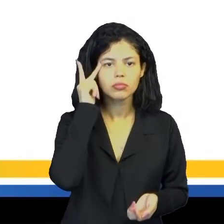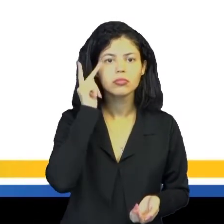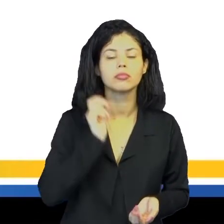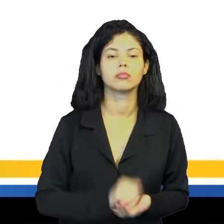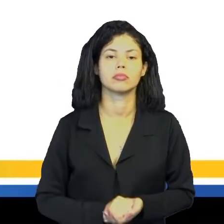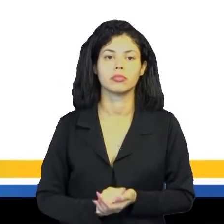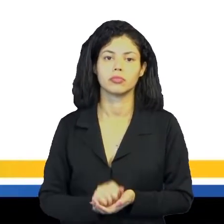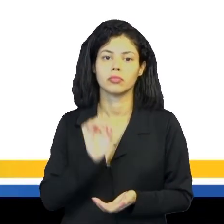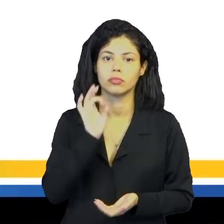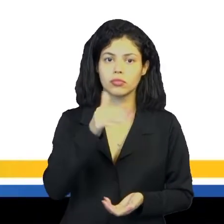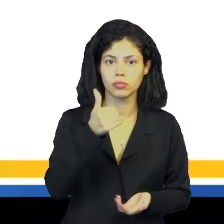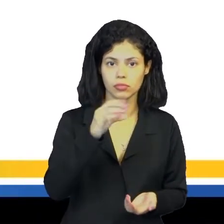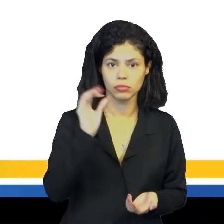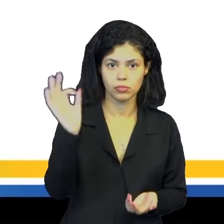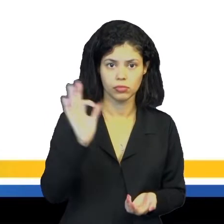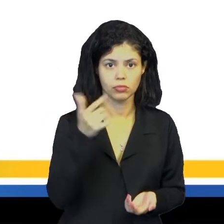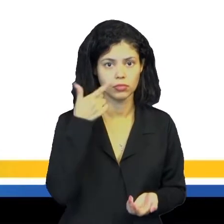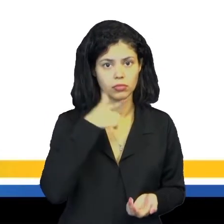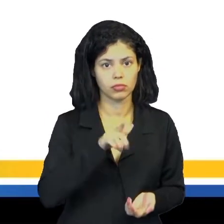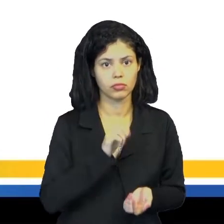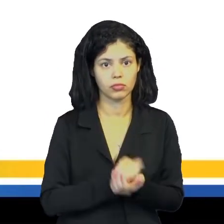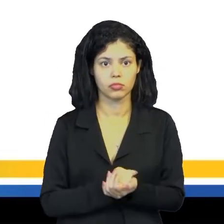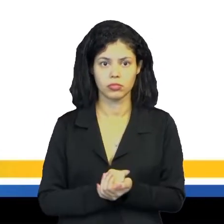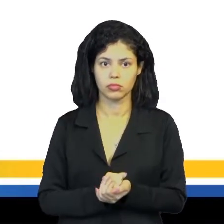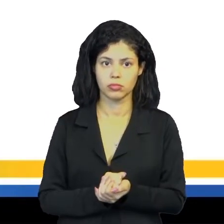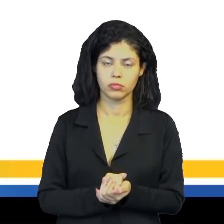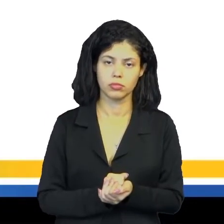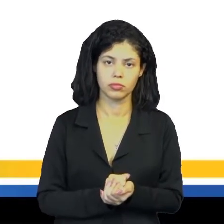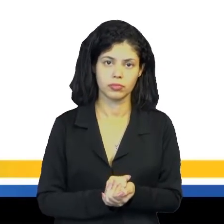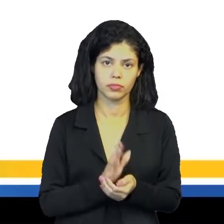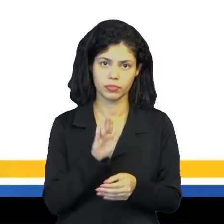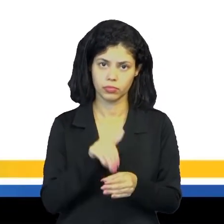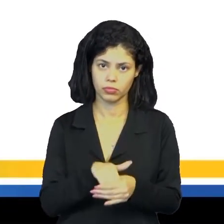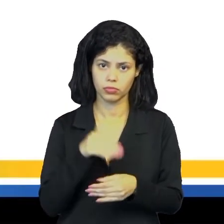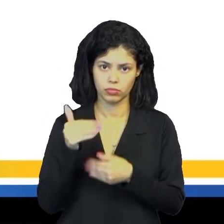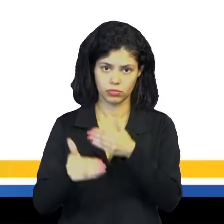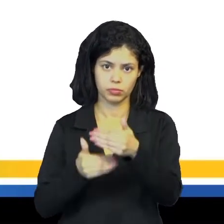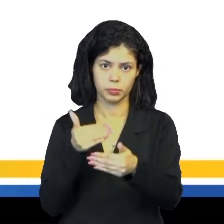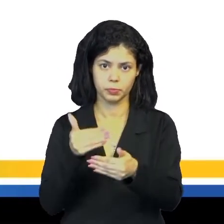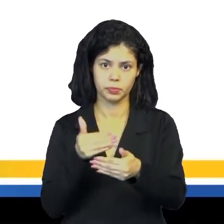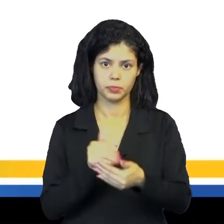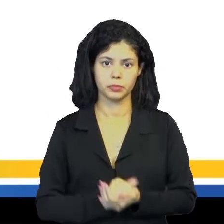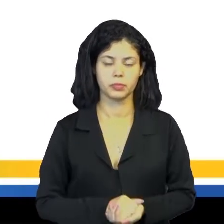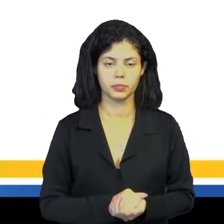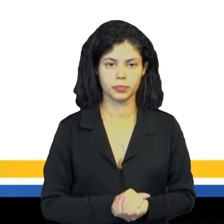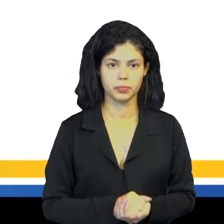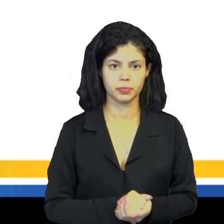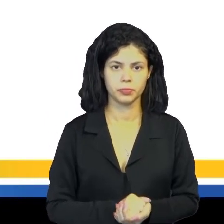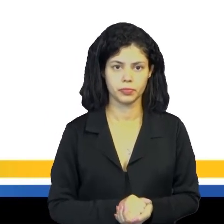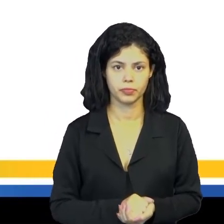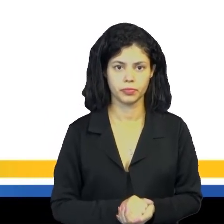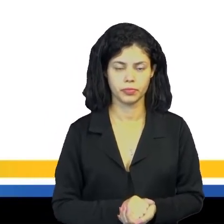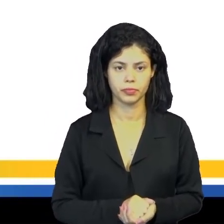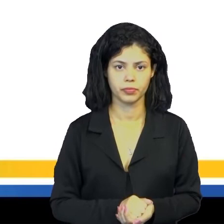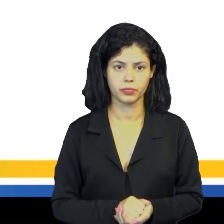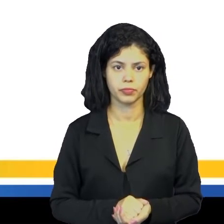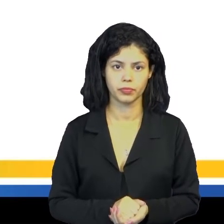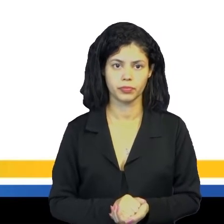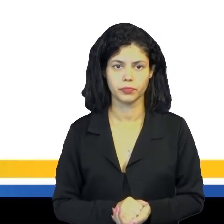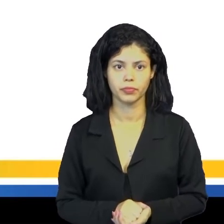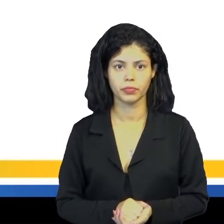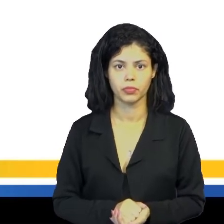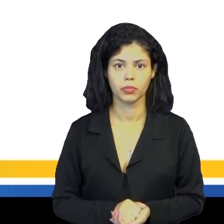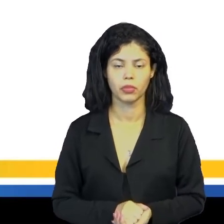habitantes, somente 10% conseguia participar desse processo eleitoral. Vocês observam, ele era extremamente